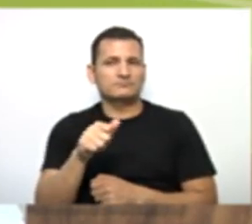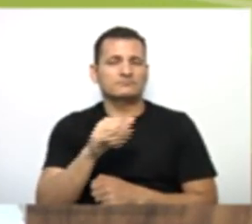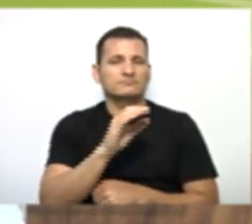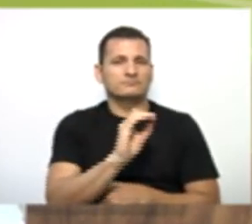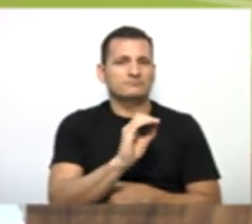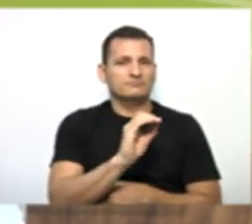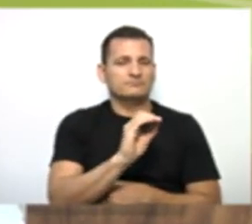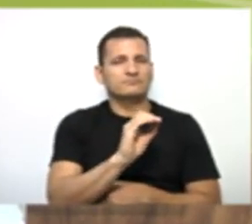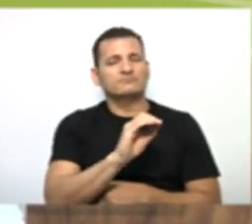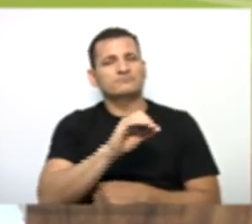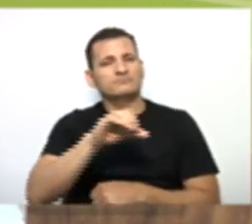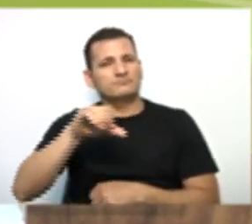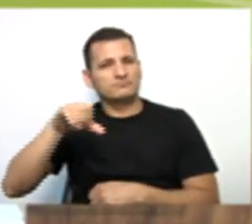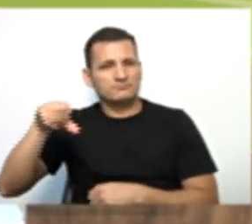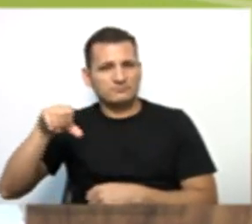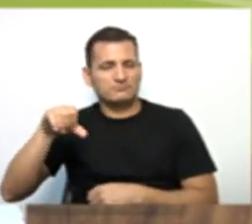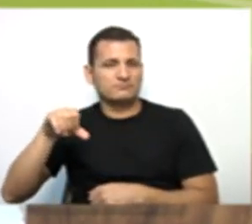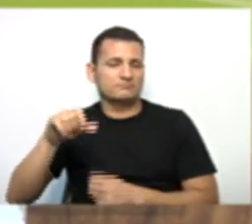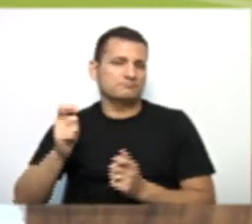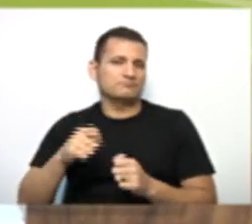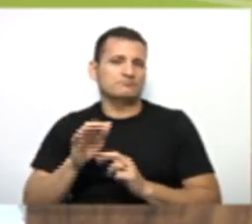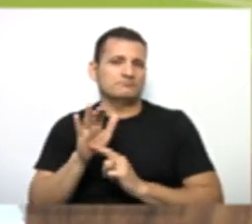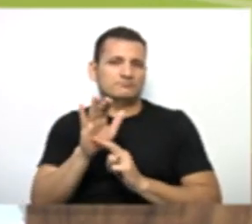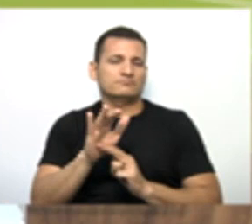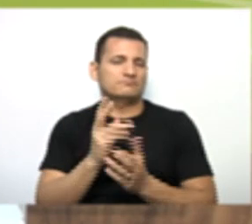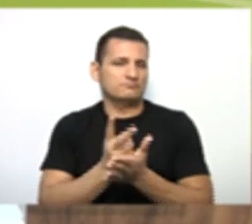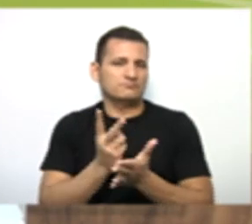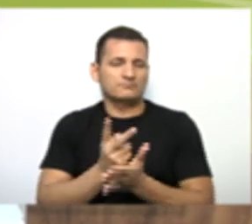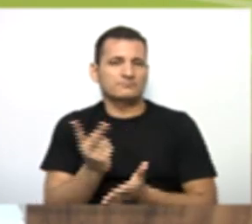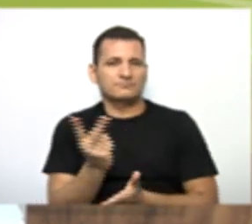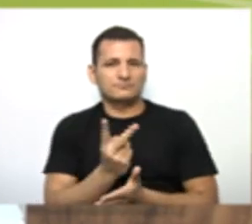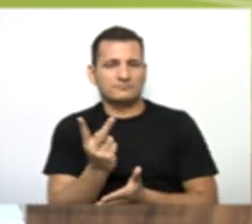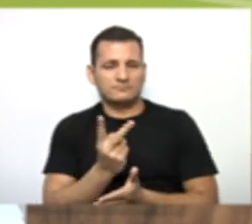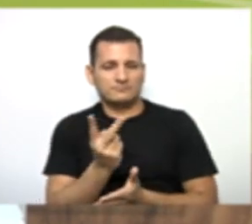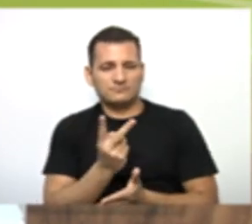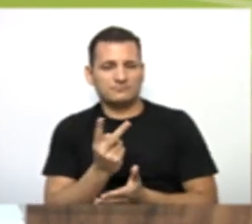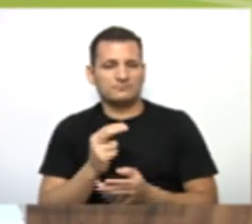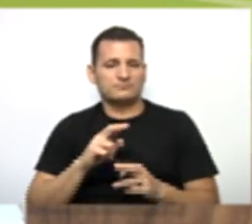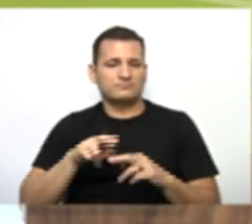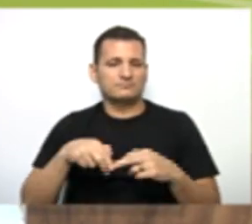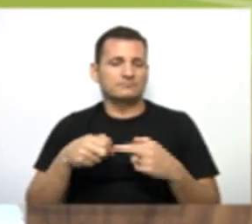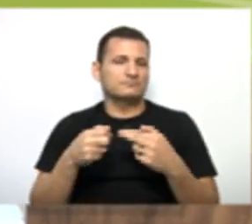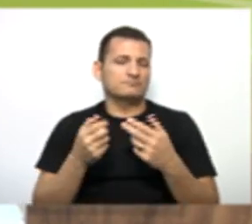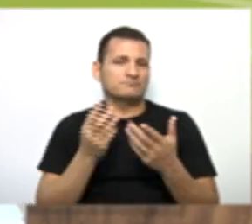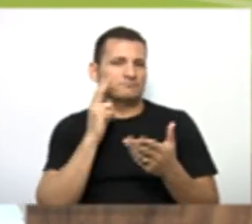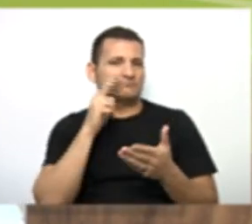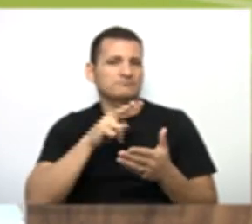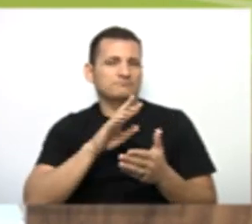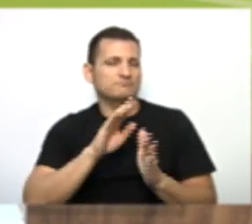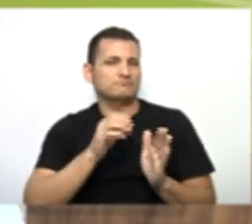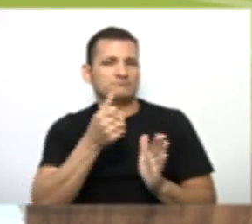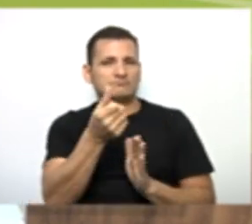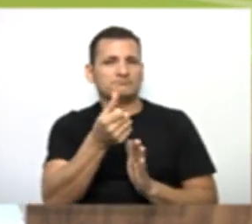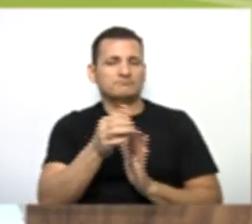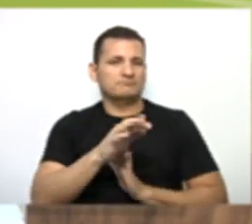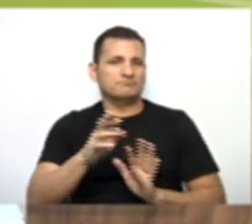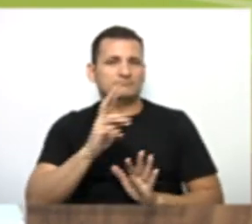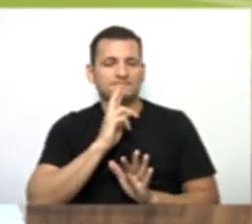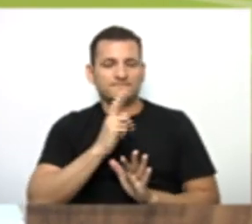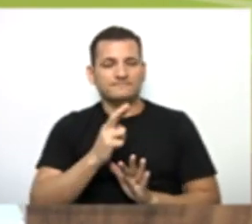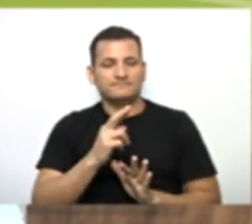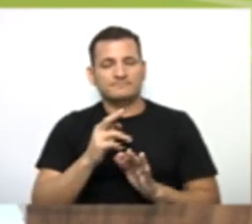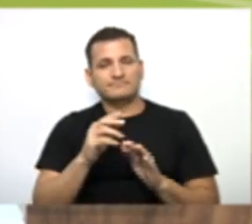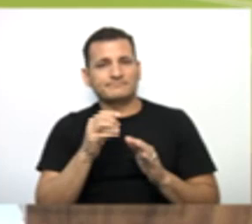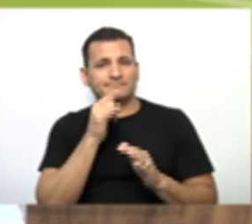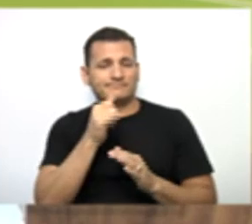cabe tanto nas duas, então a representação é a mesma para as duas. Por isso que a gente disse que de cara já era o próprio 6. Mas,